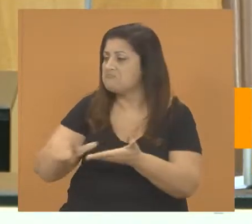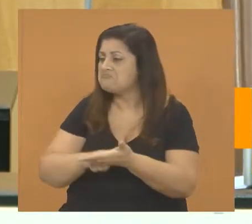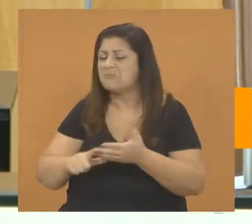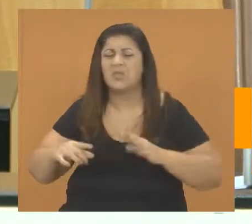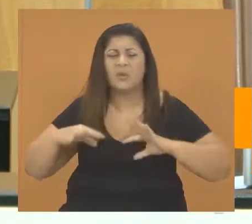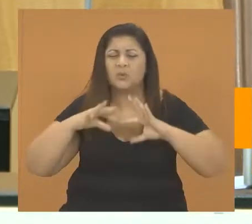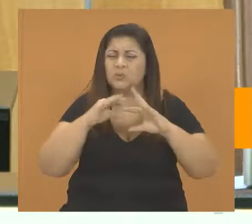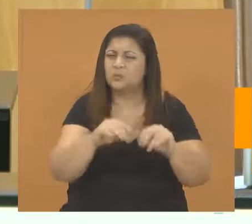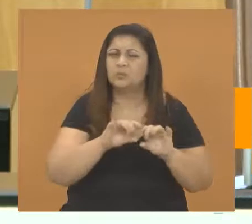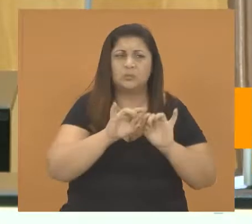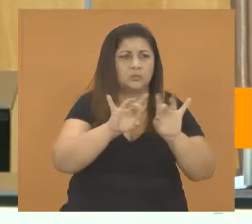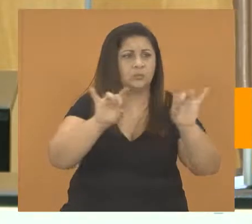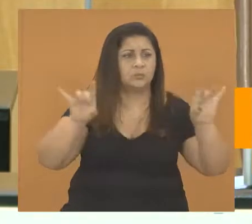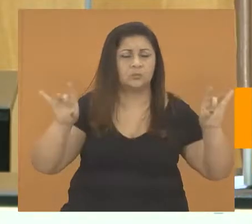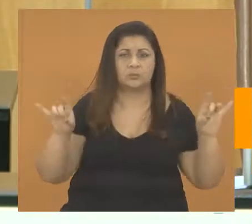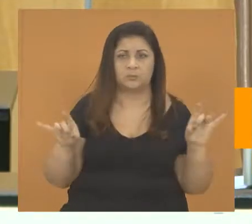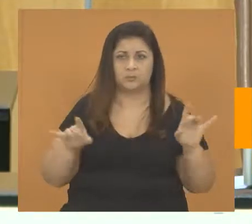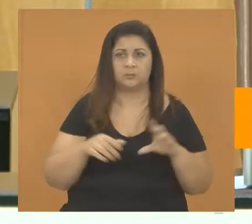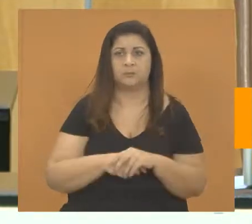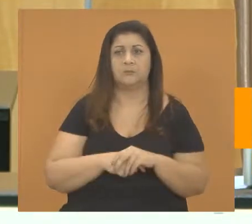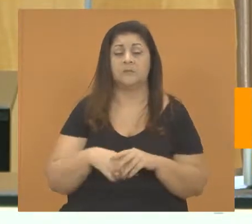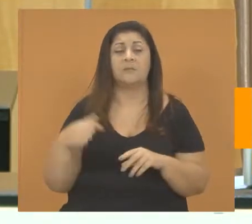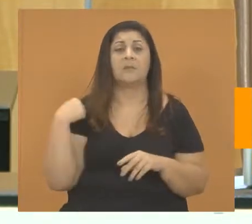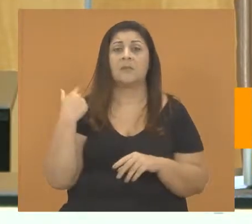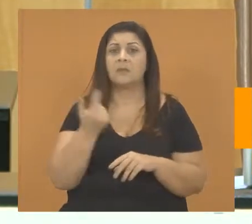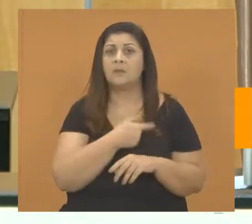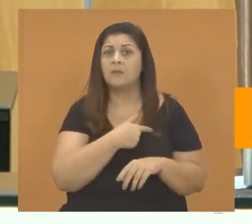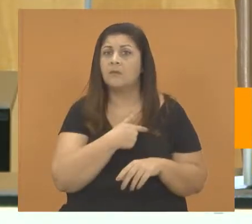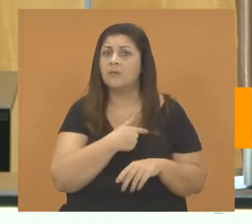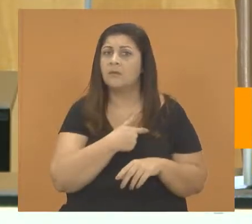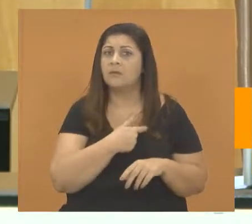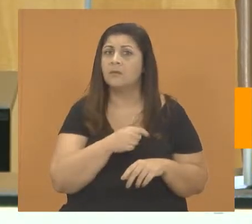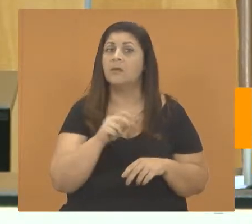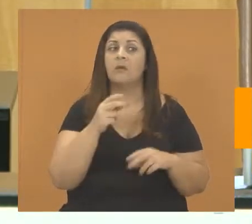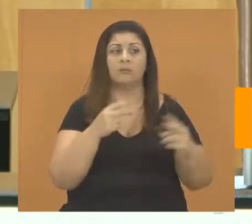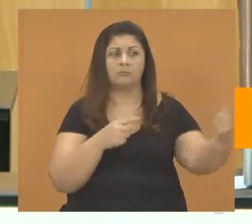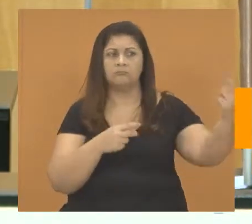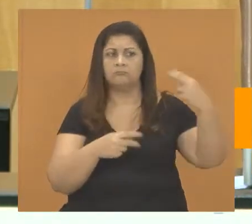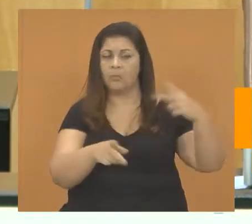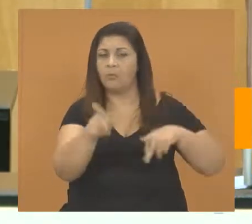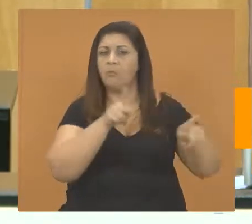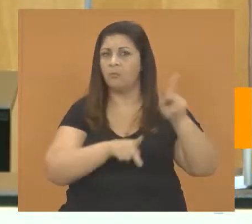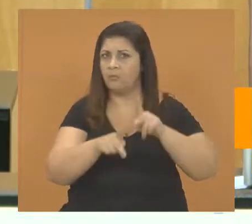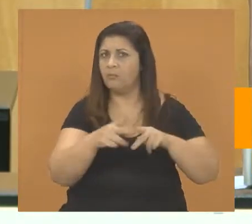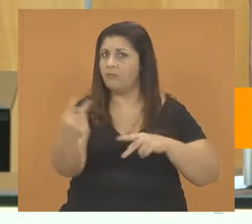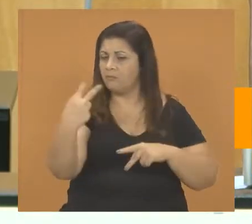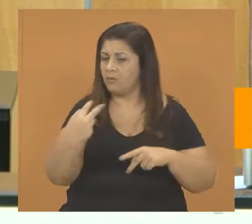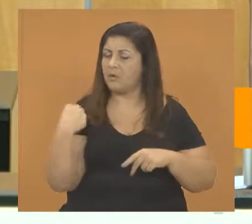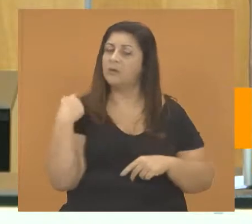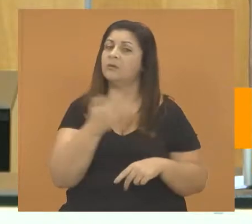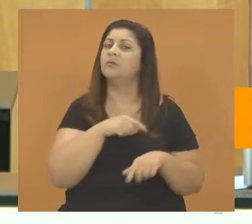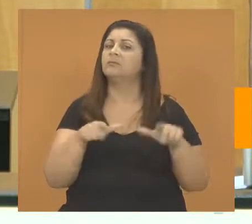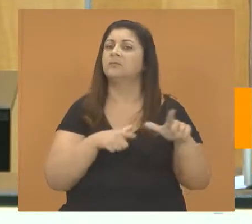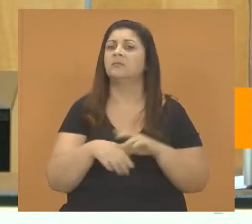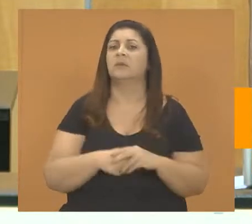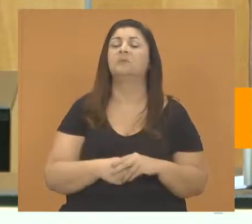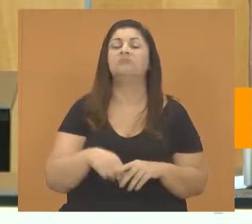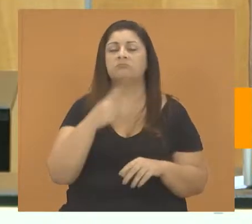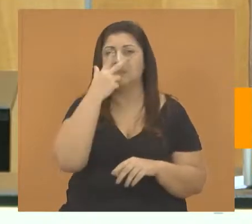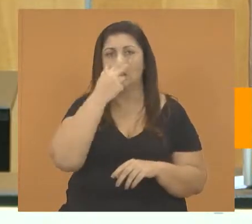setores todos nós somos fiscalizados pelo povo e você tem o direito de denunciar então é super justo